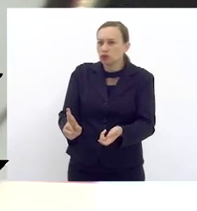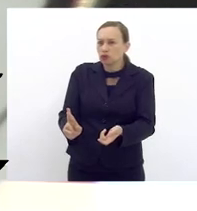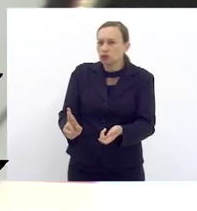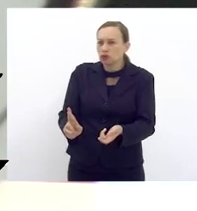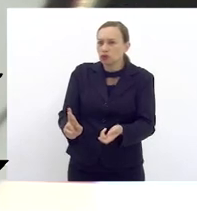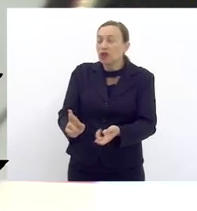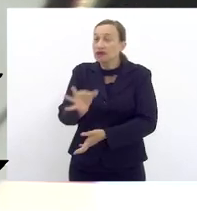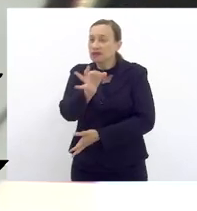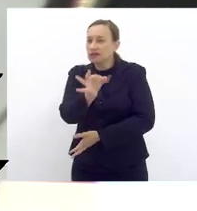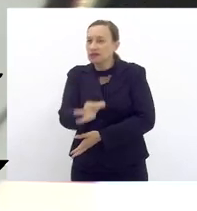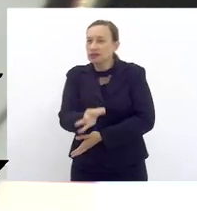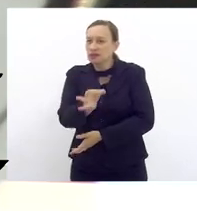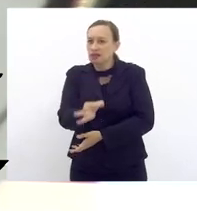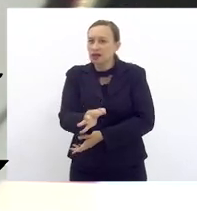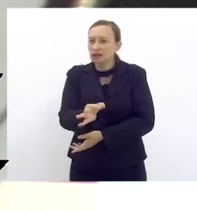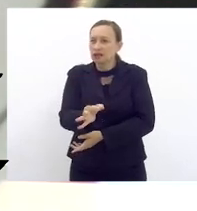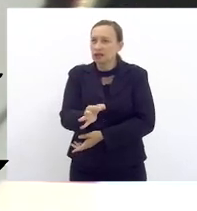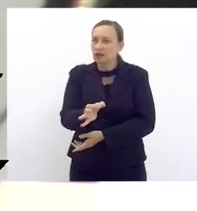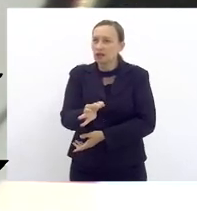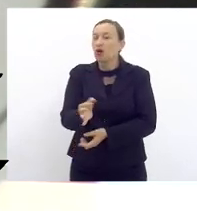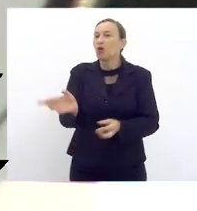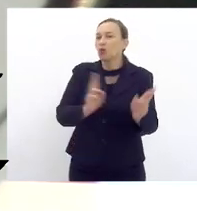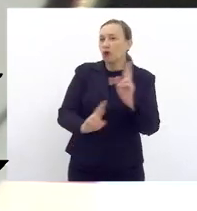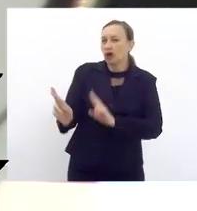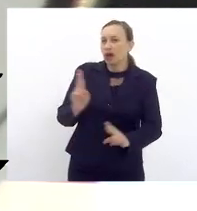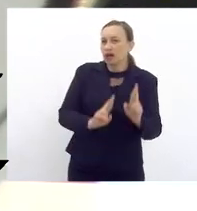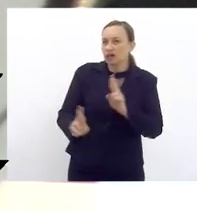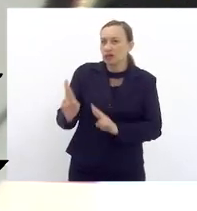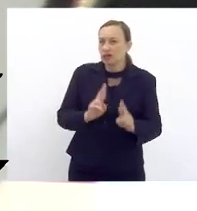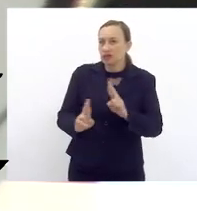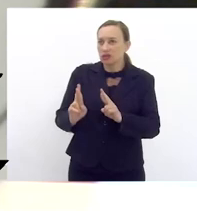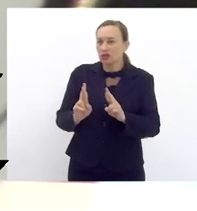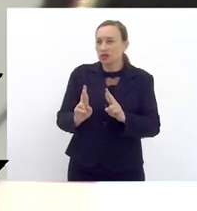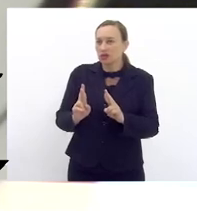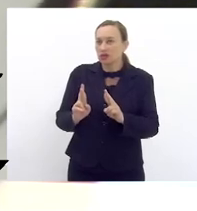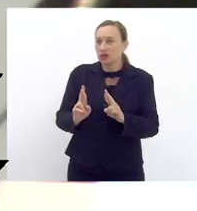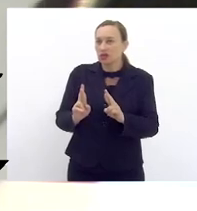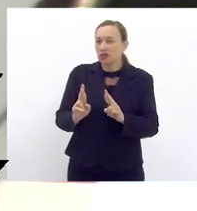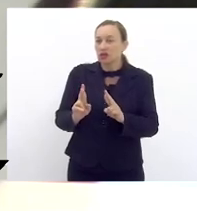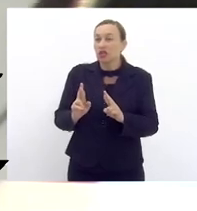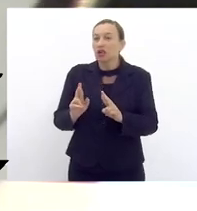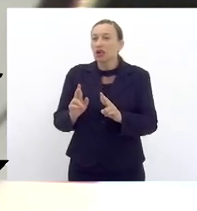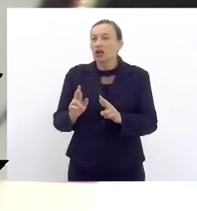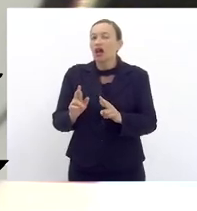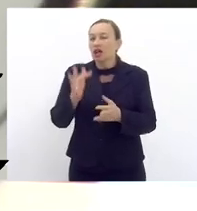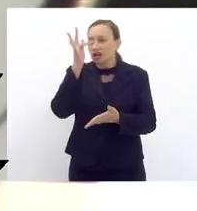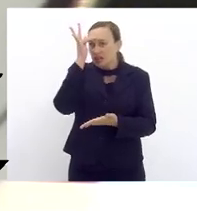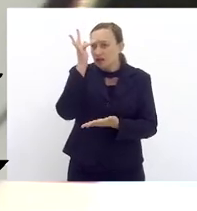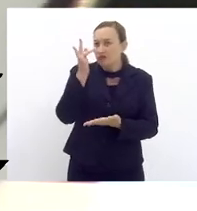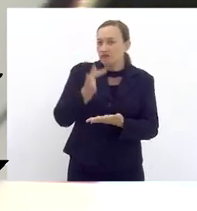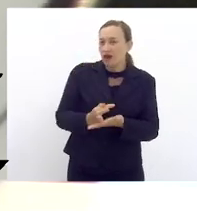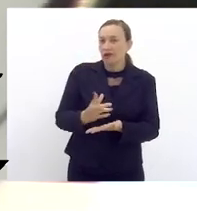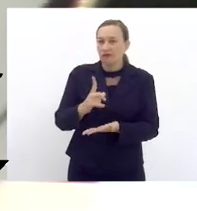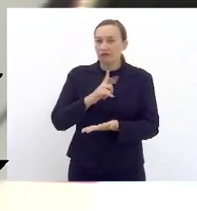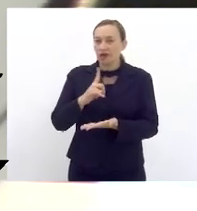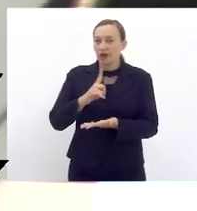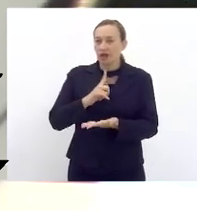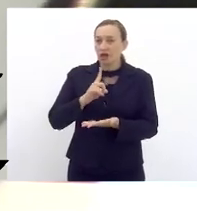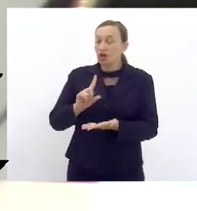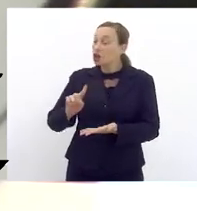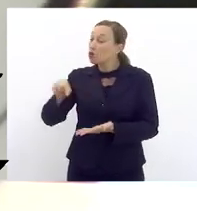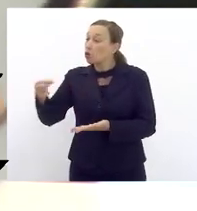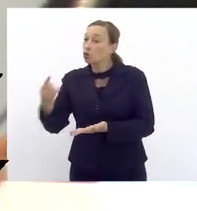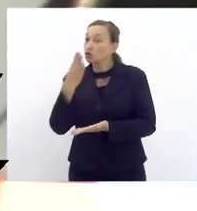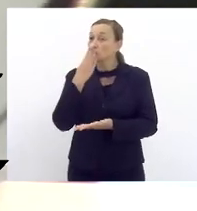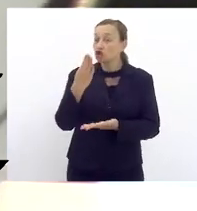concreta com relação aqueles e aquelas que professam a sua fé nas religiões de matriz africana Então nesse